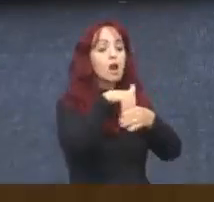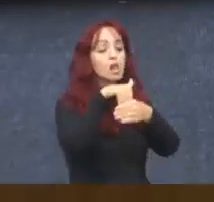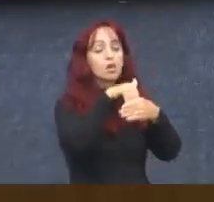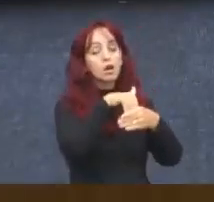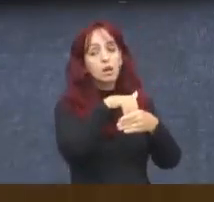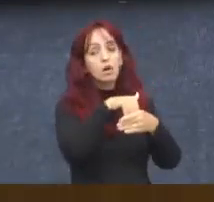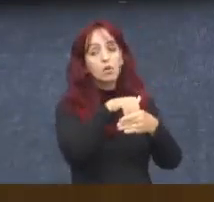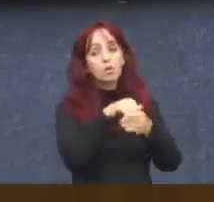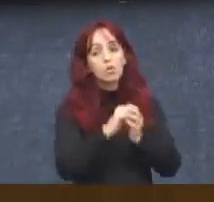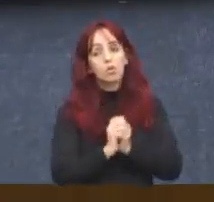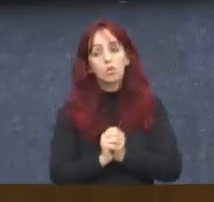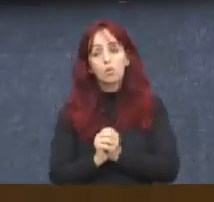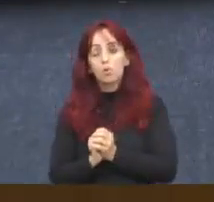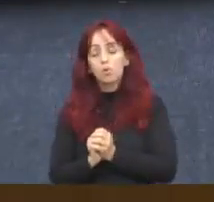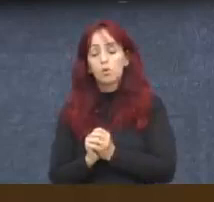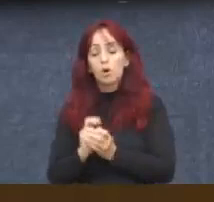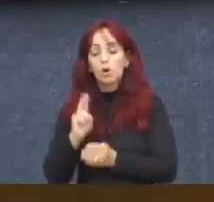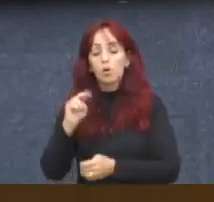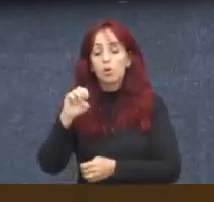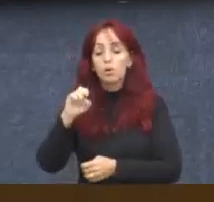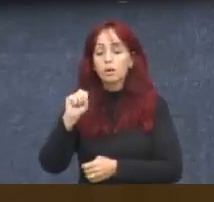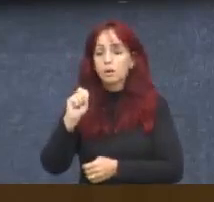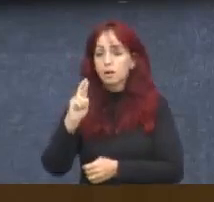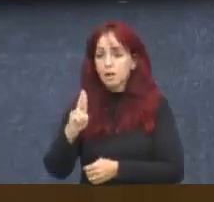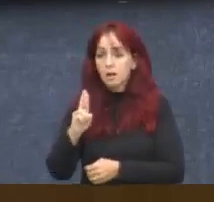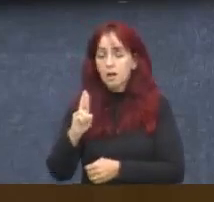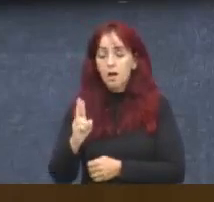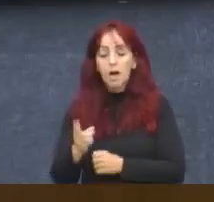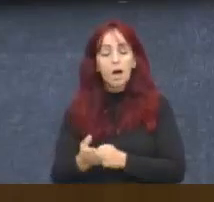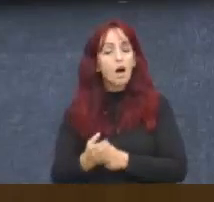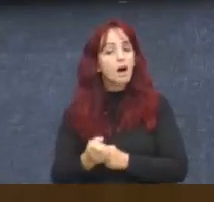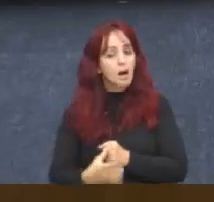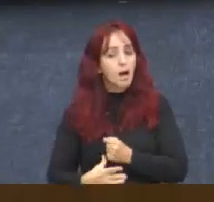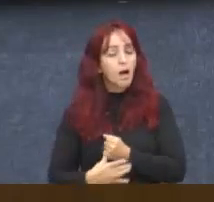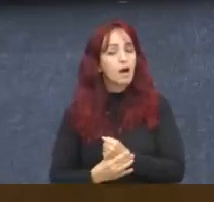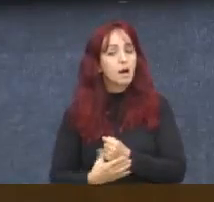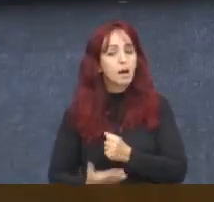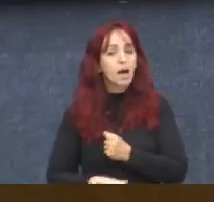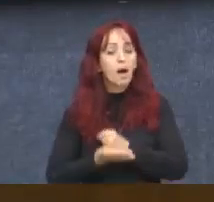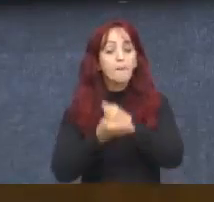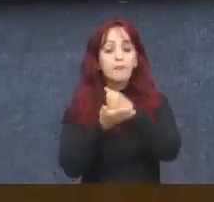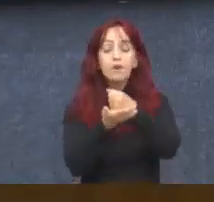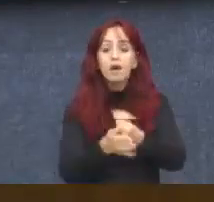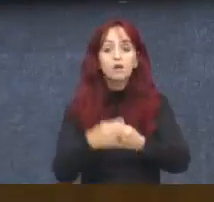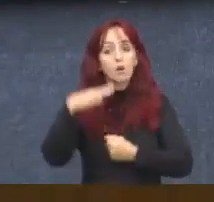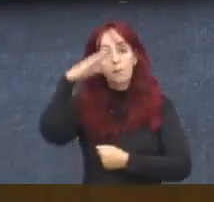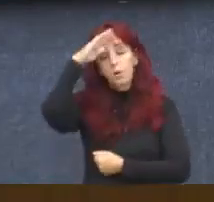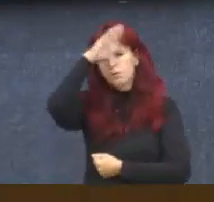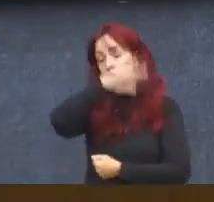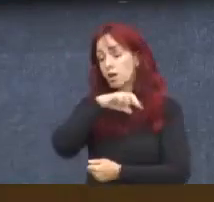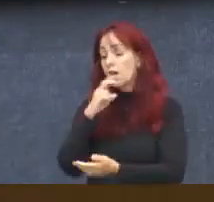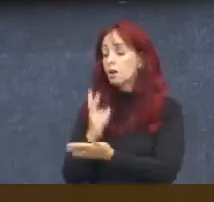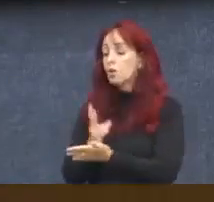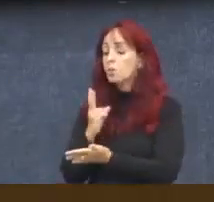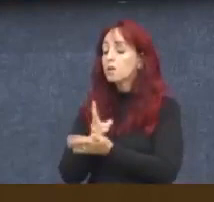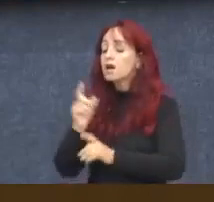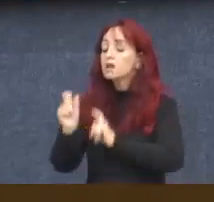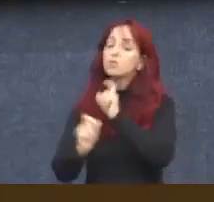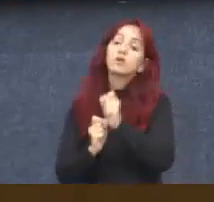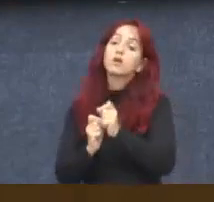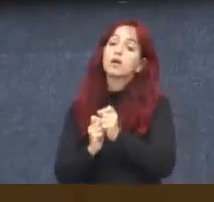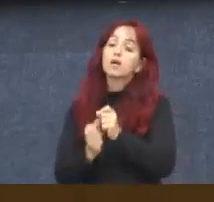um apoiador do Bolsonaro, esse mesmo Bolsonaro que foi quem fez o